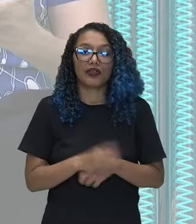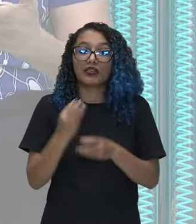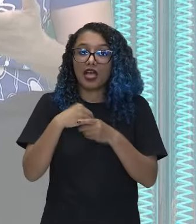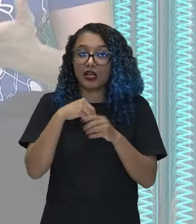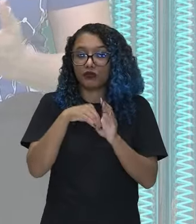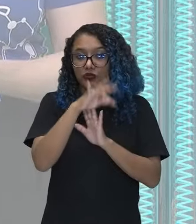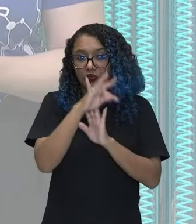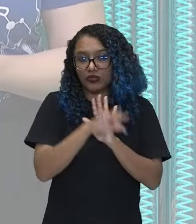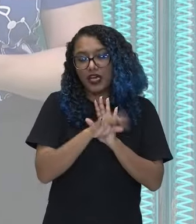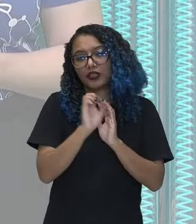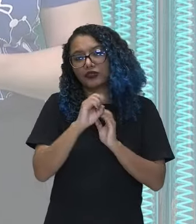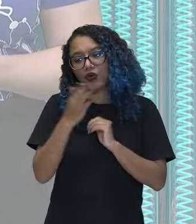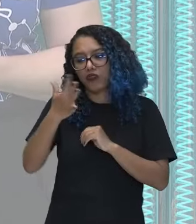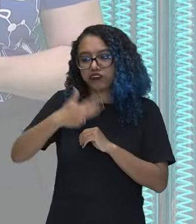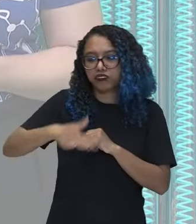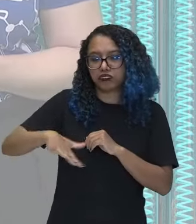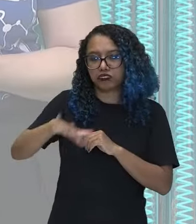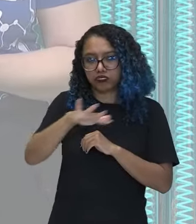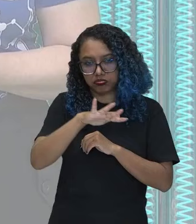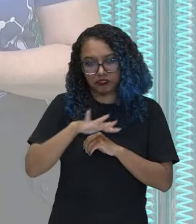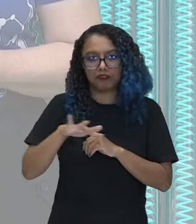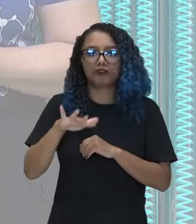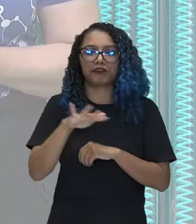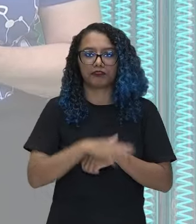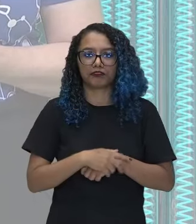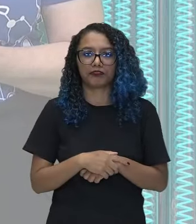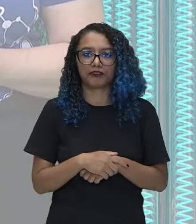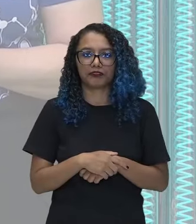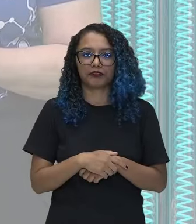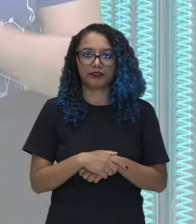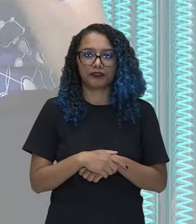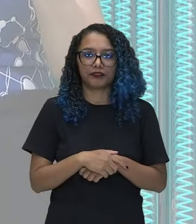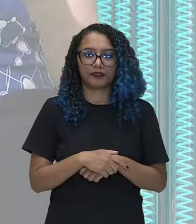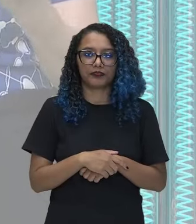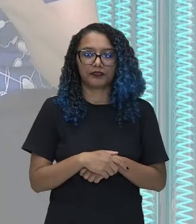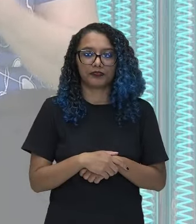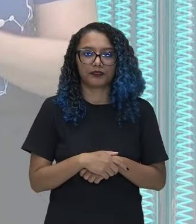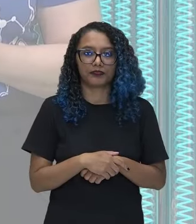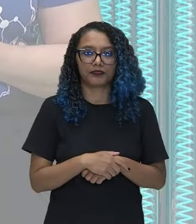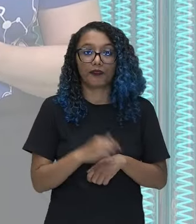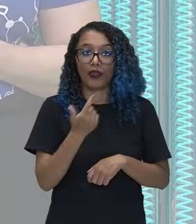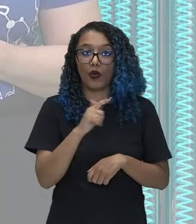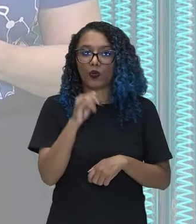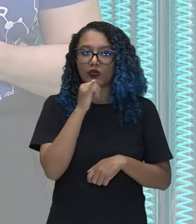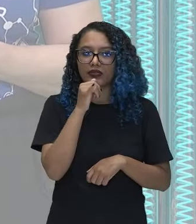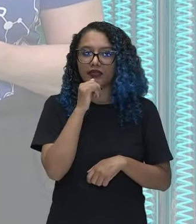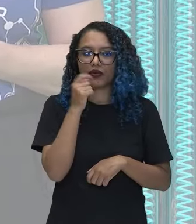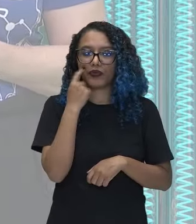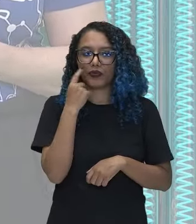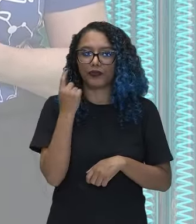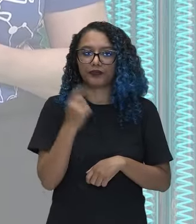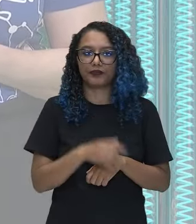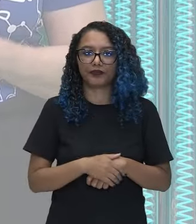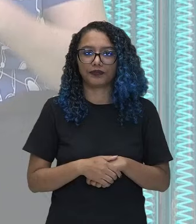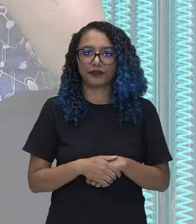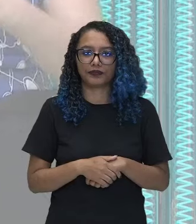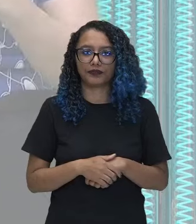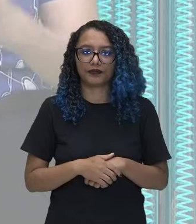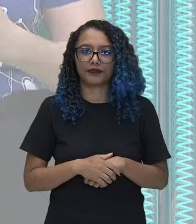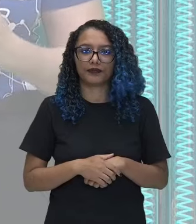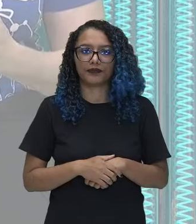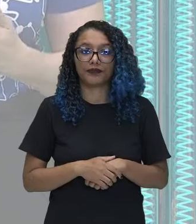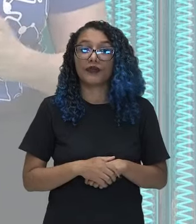gente verifica o texto como um todo, né? Aí temos também mais um exemplo aqui de